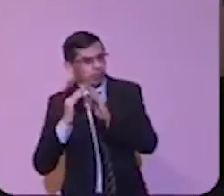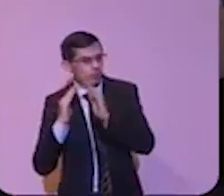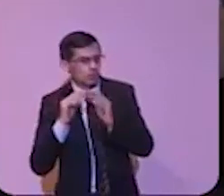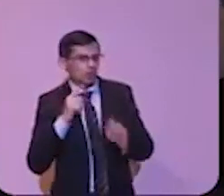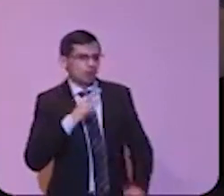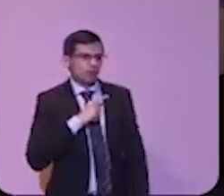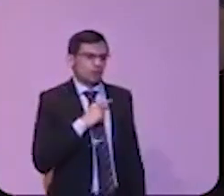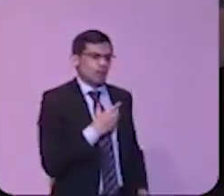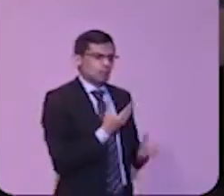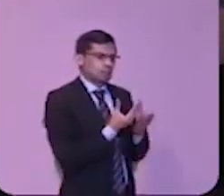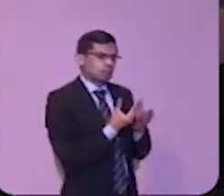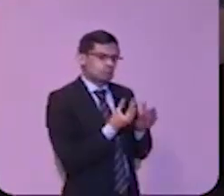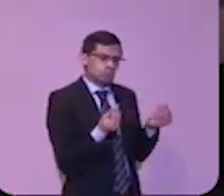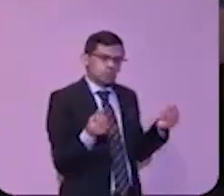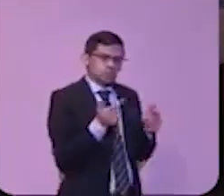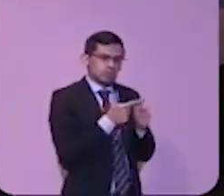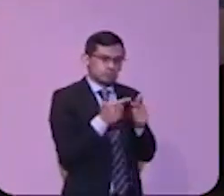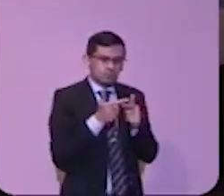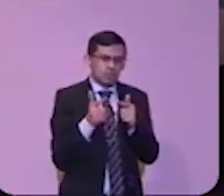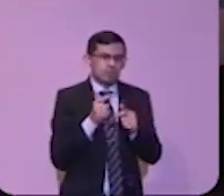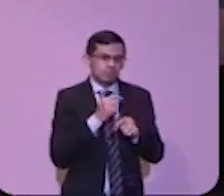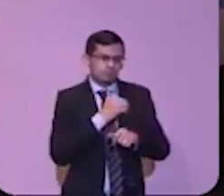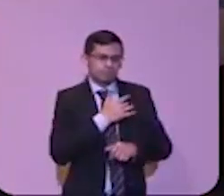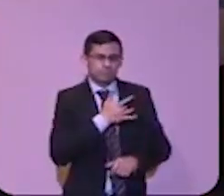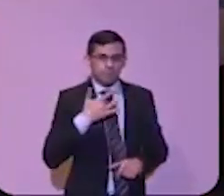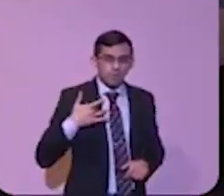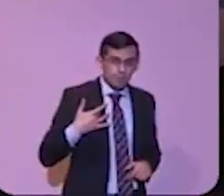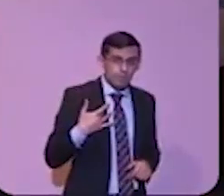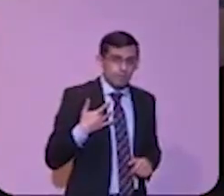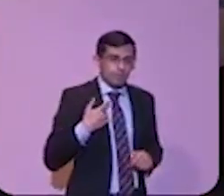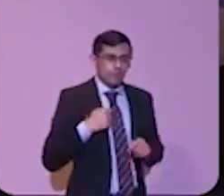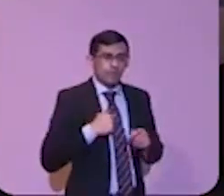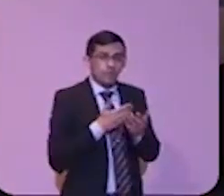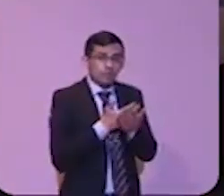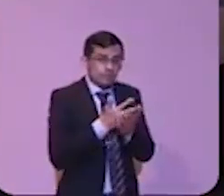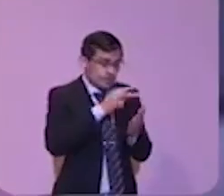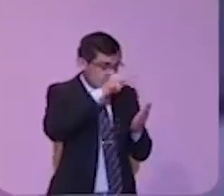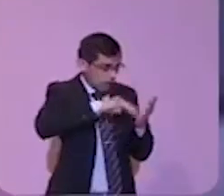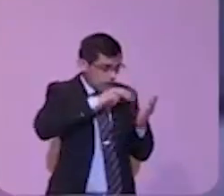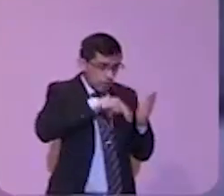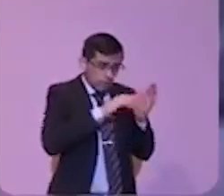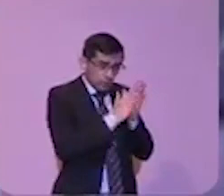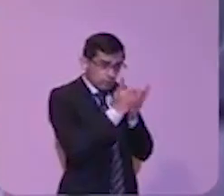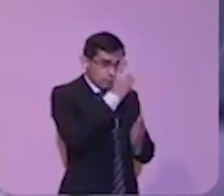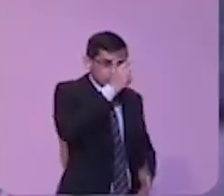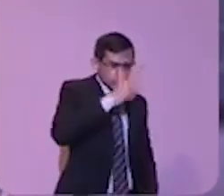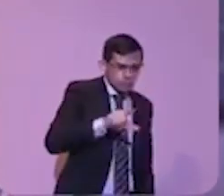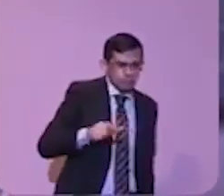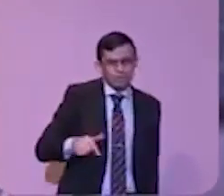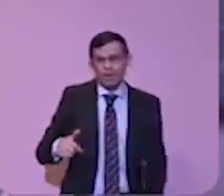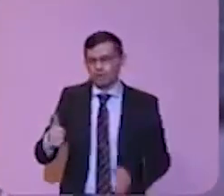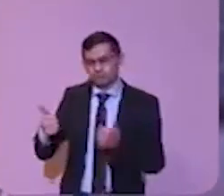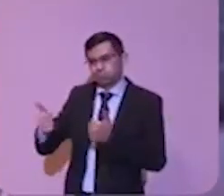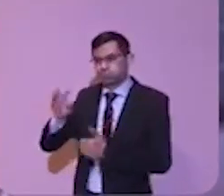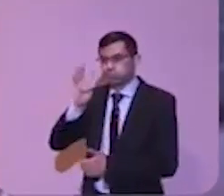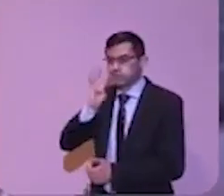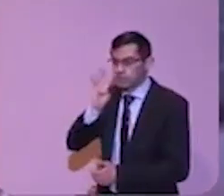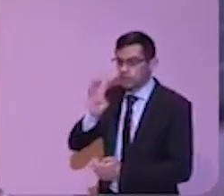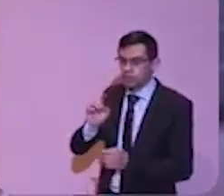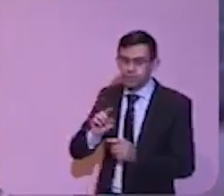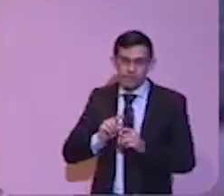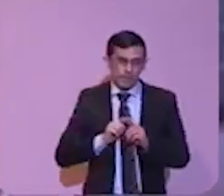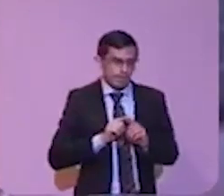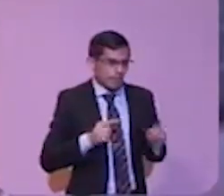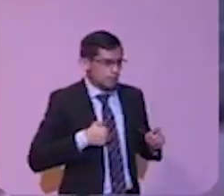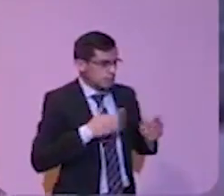um monte de dificuldades na saúde, eu comecei a ler a Bíblia de novo. E eu falei: legal. Pois é, mas